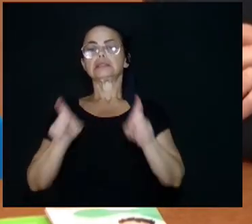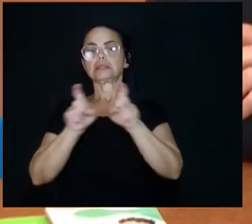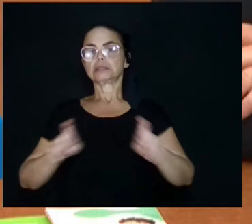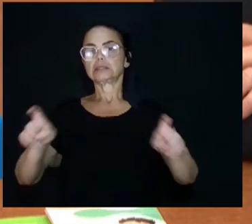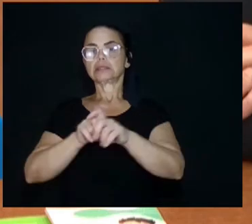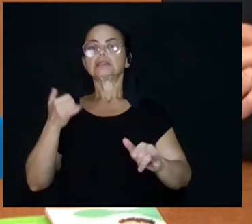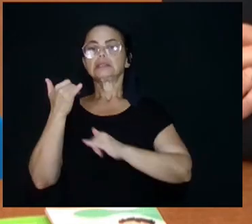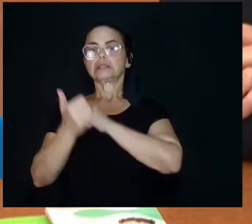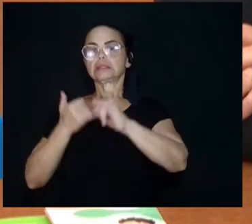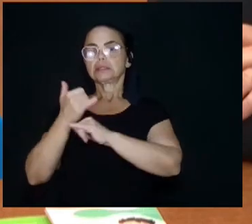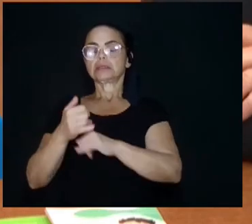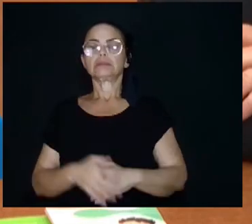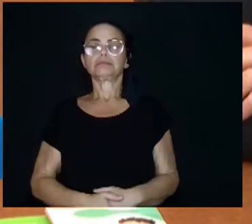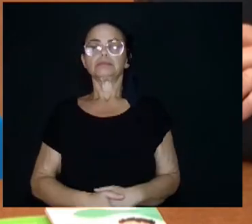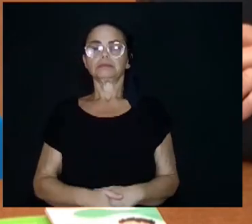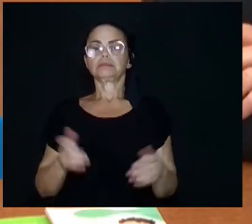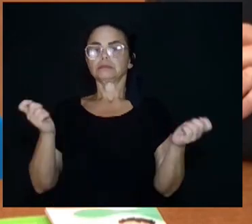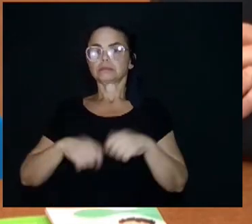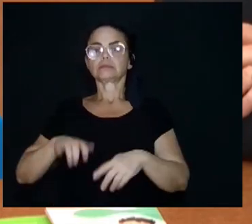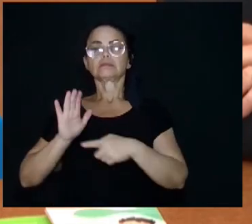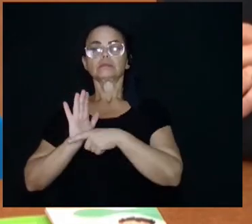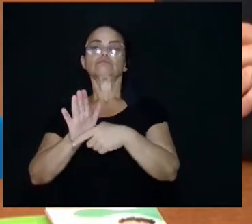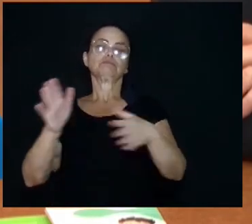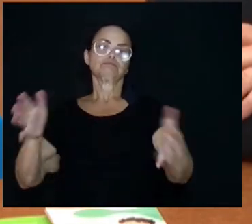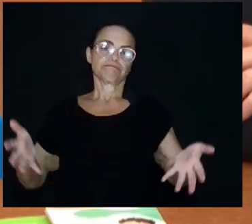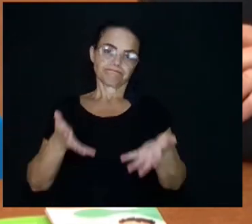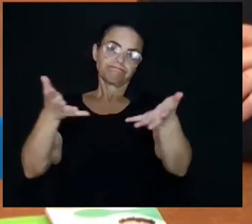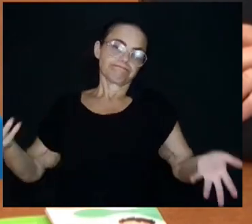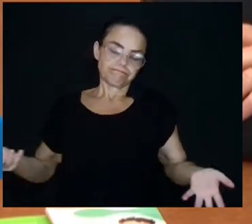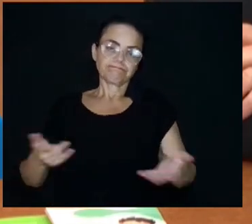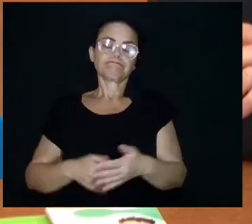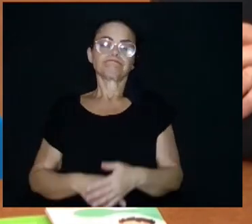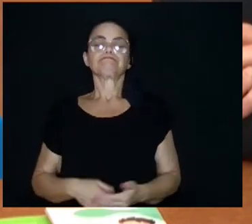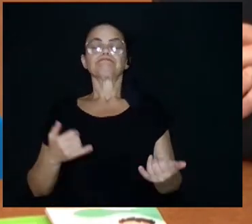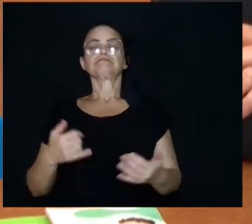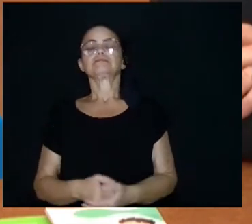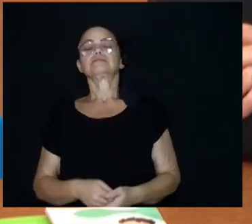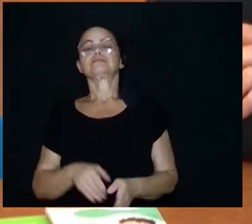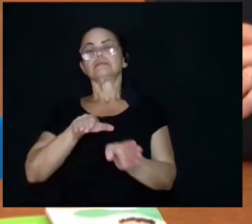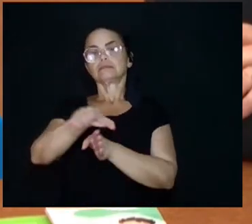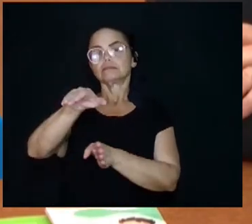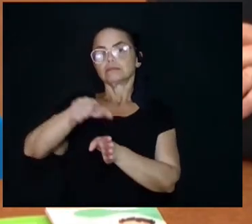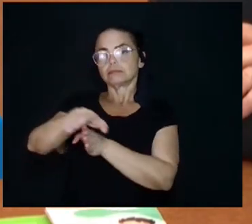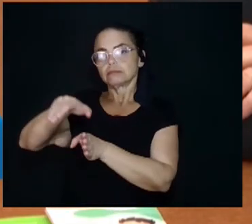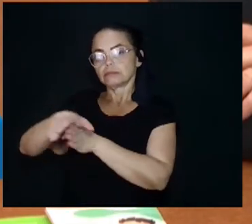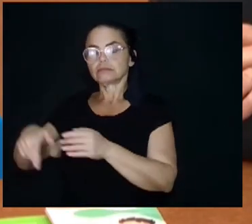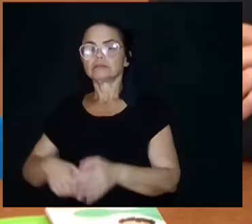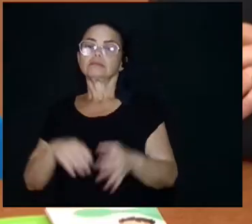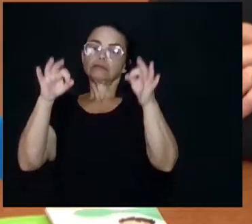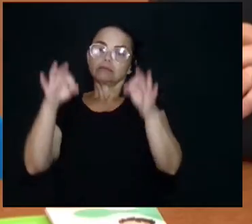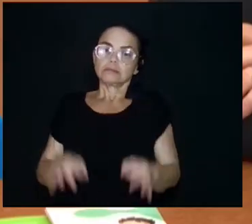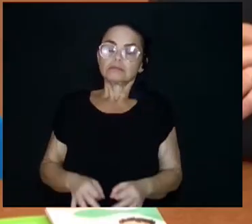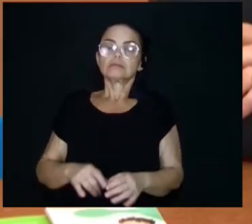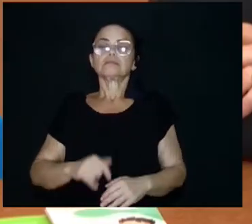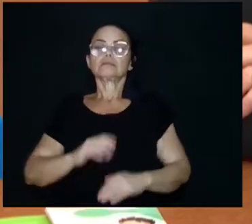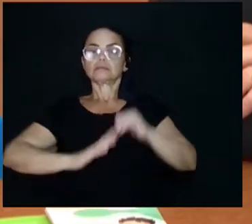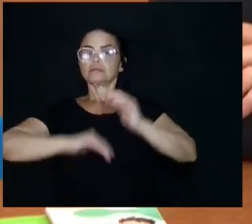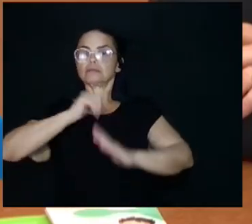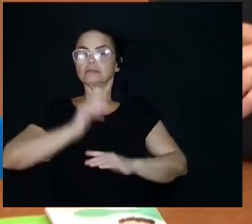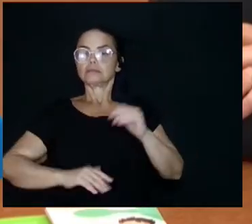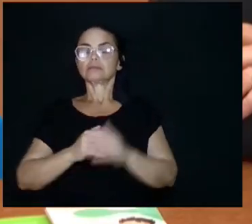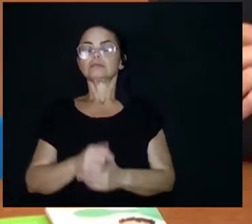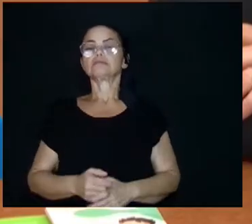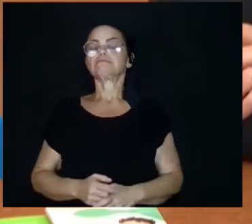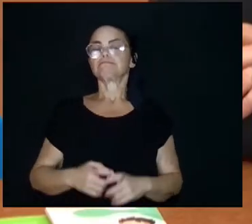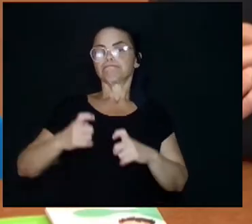e que pode trazer uma boa orientação, a orientação correta, a orientação de especialista, né, divulgar os